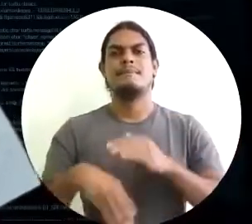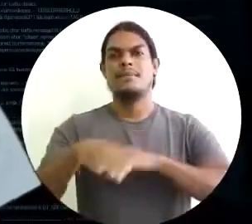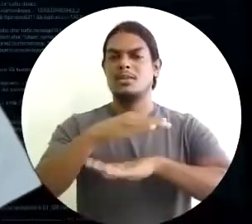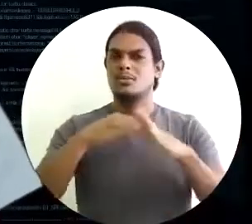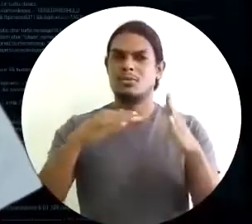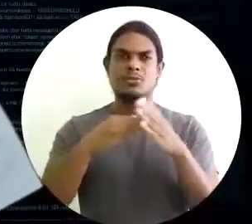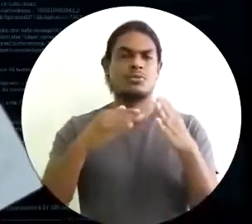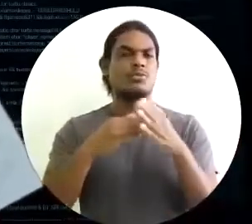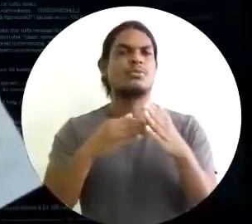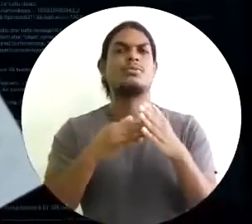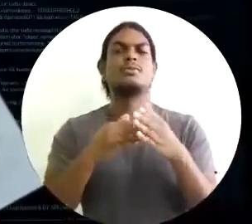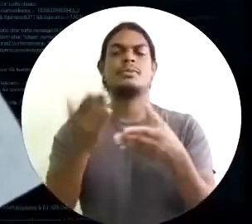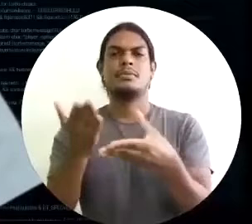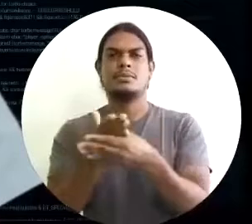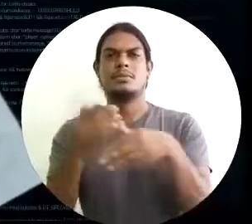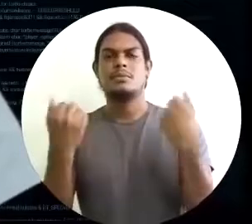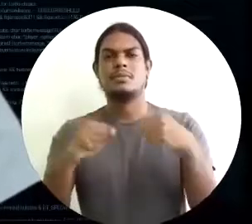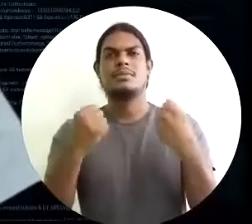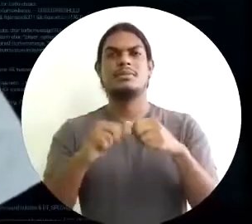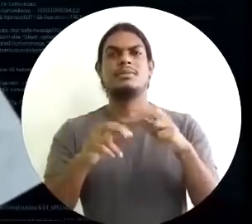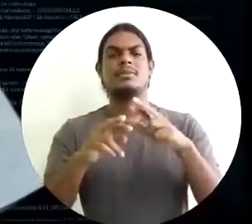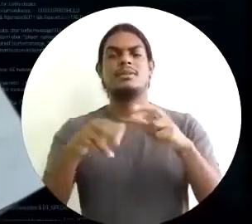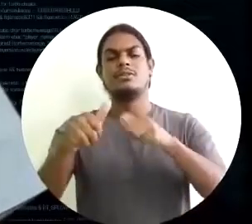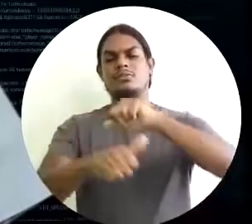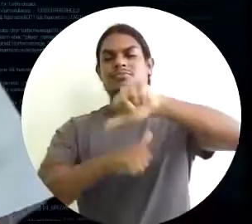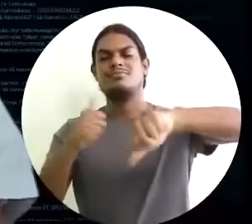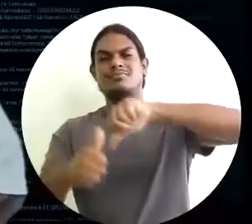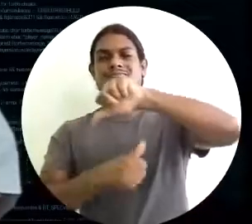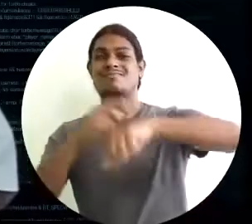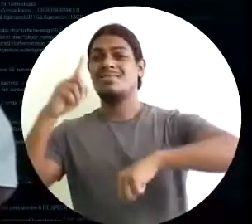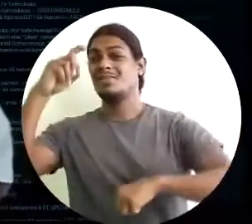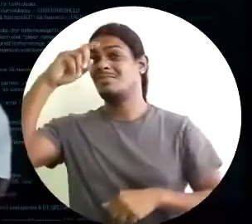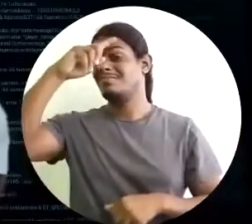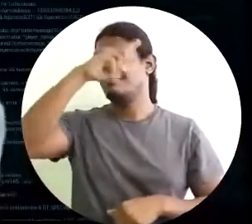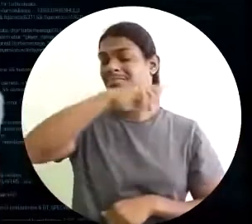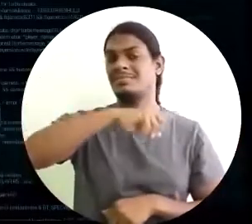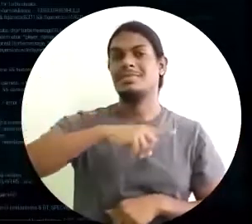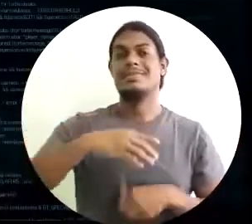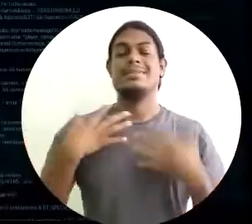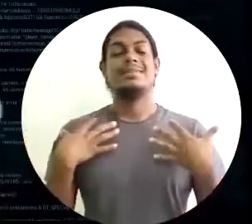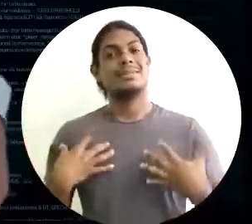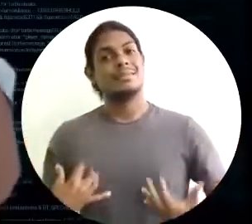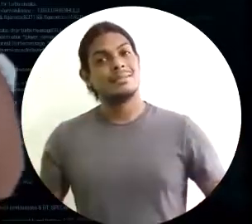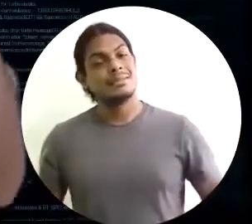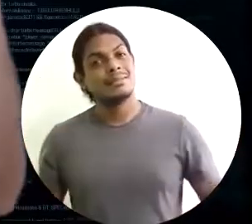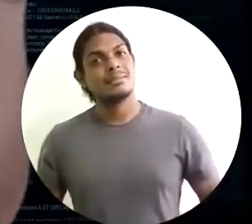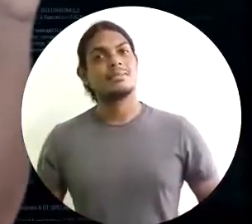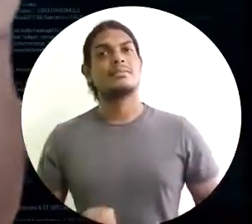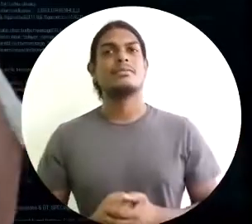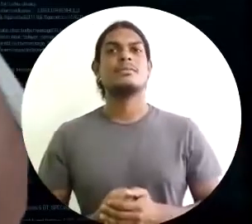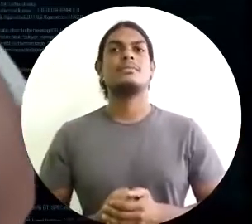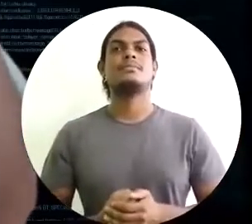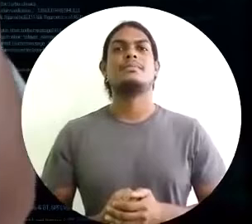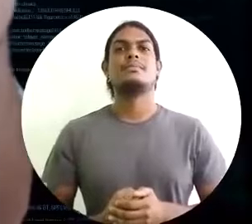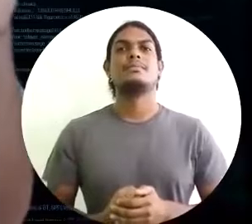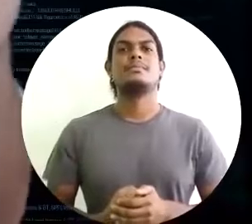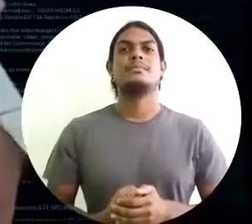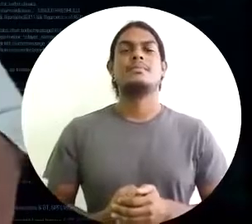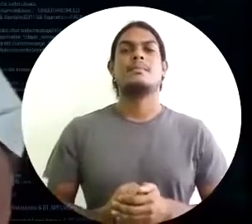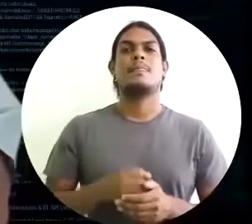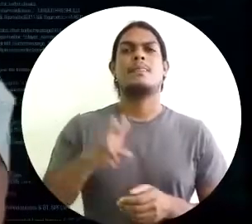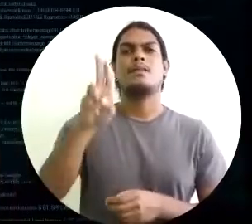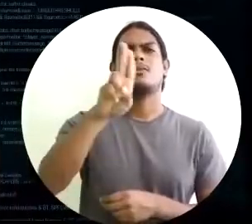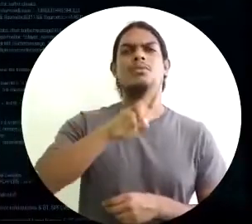elas vão ter que ser mudadas. Isso é muito inconveniente. E então foi feito, esse nome grande, ele é a